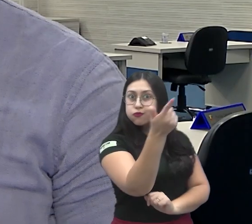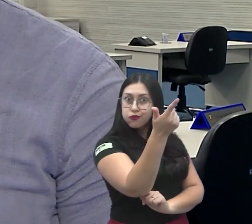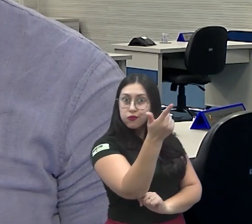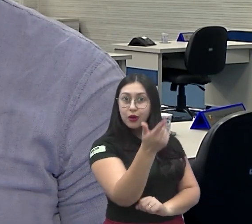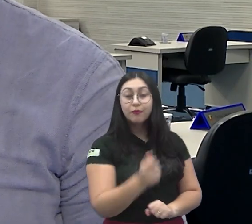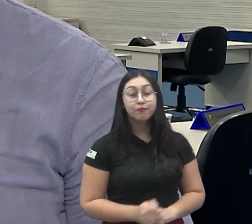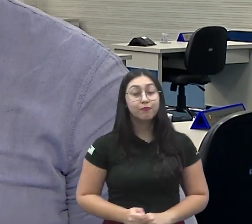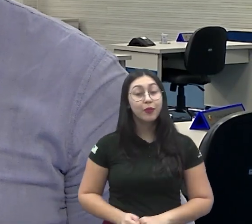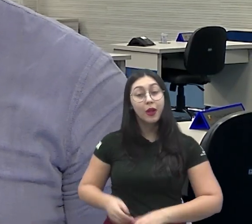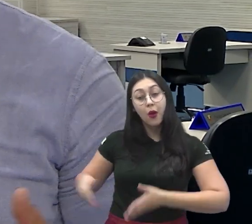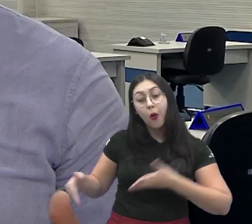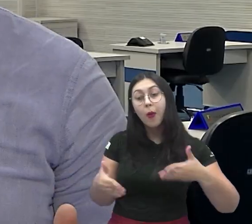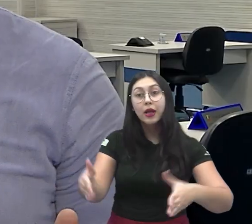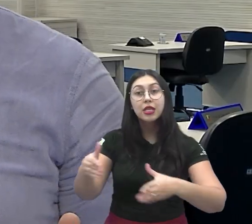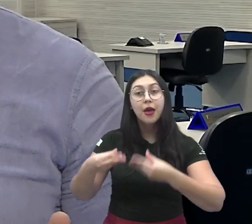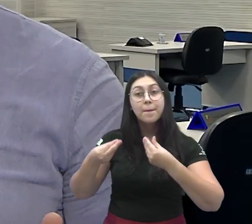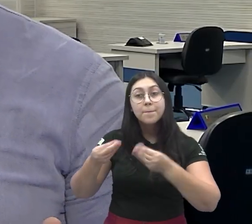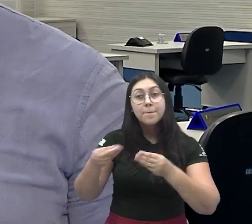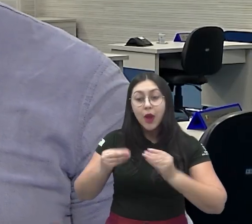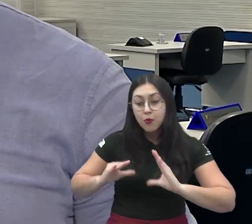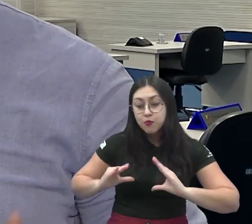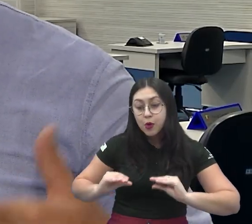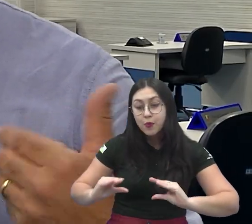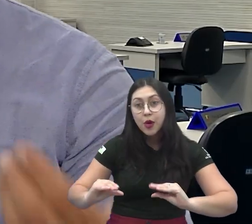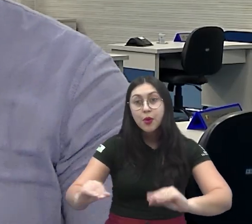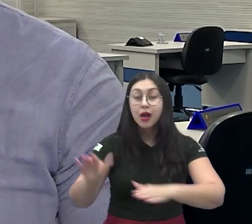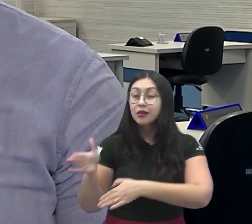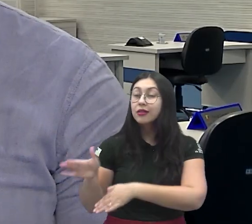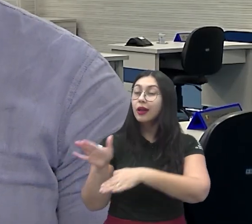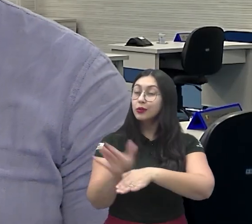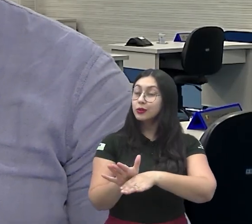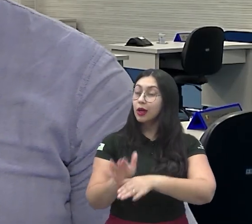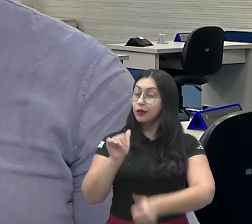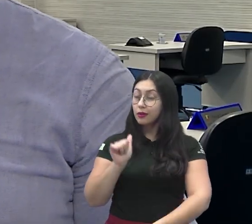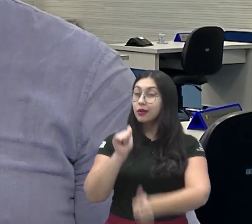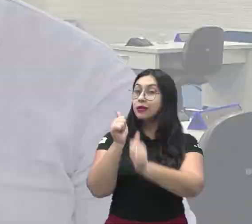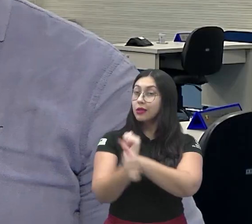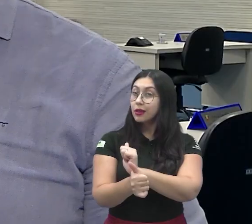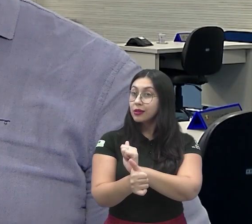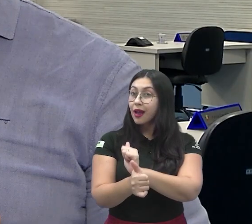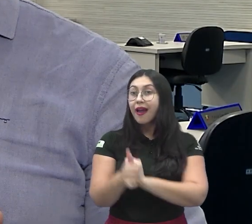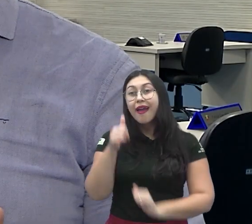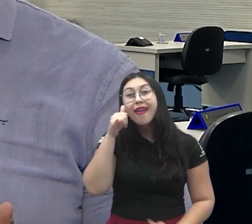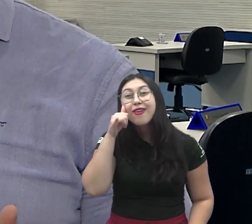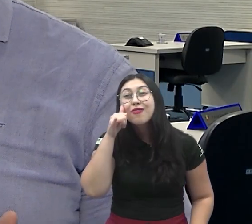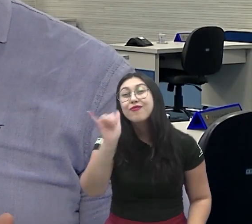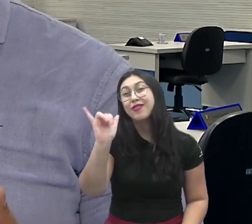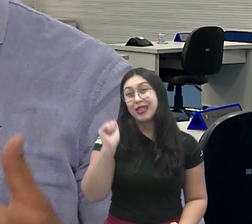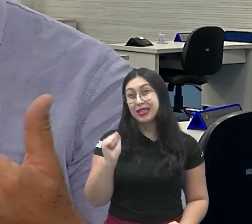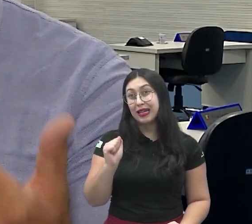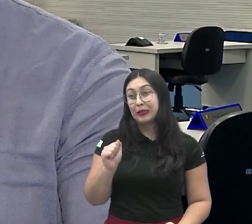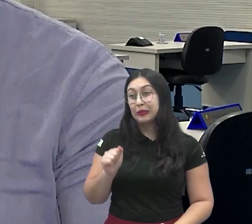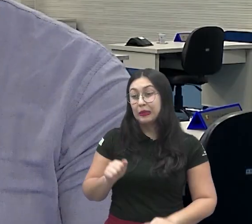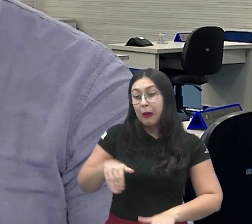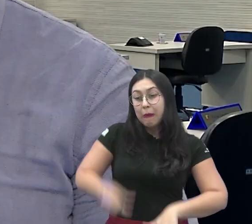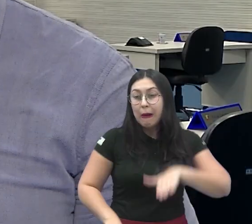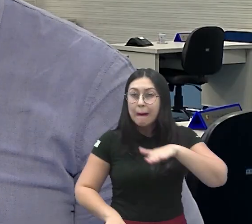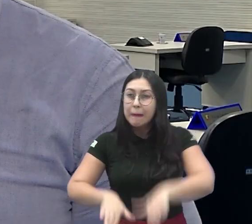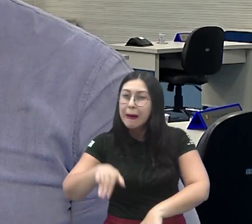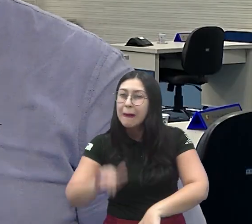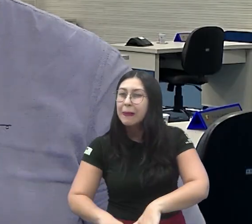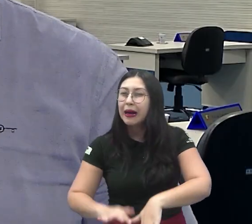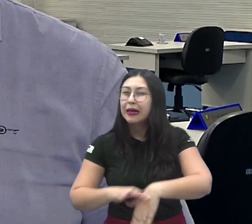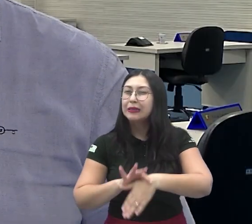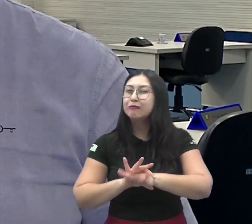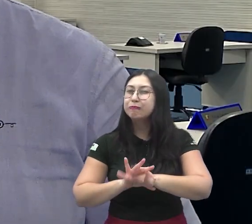Uma pista emborrachada, uma pista que dá mais condição a vários atletas, que vai trazer menos questão